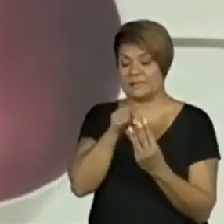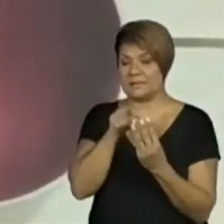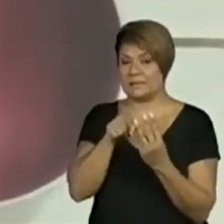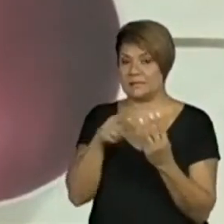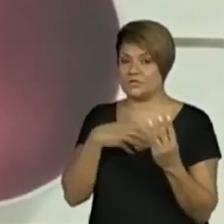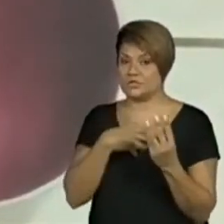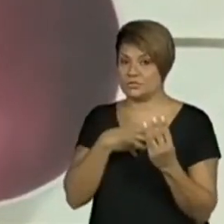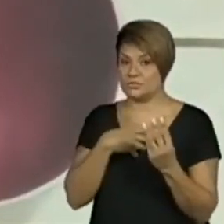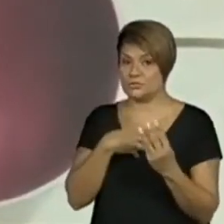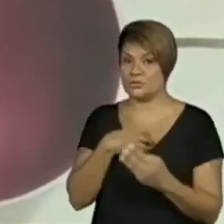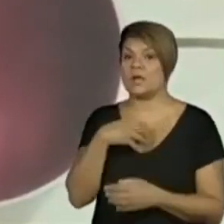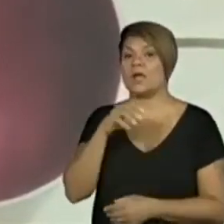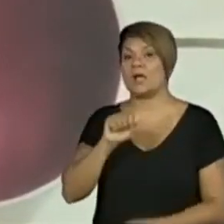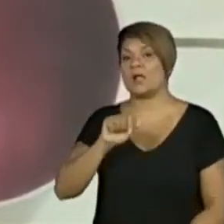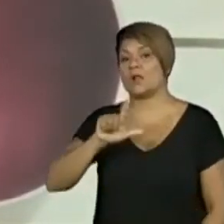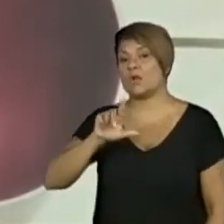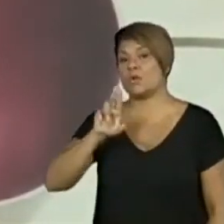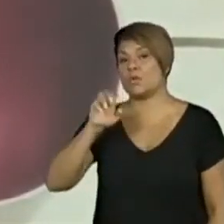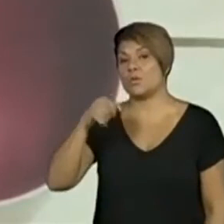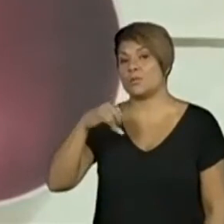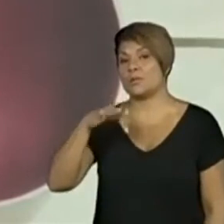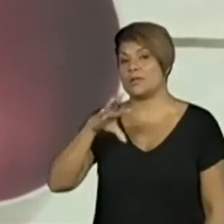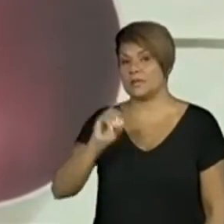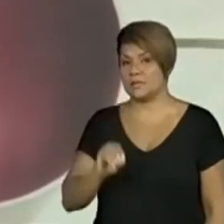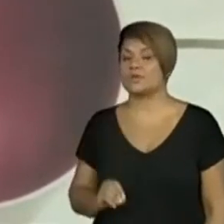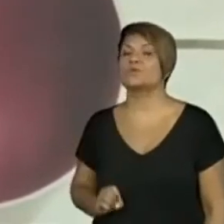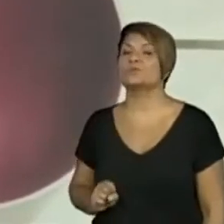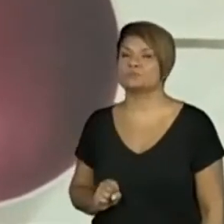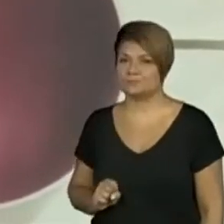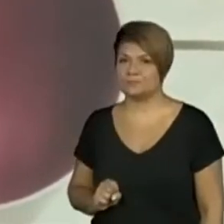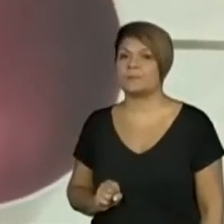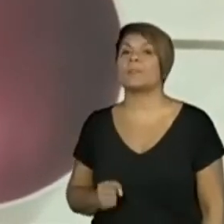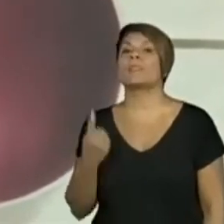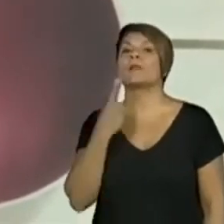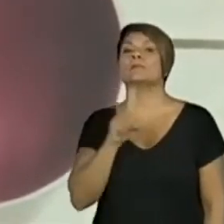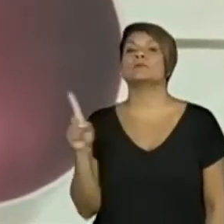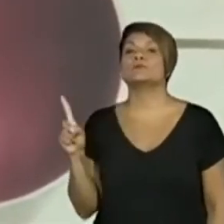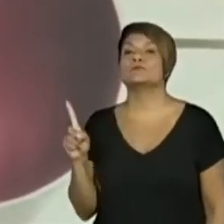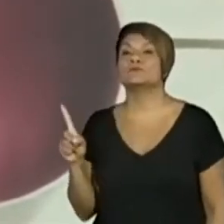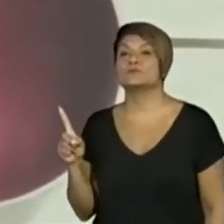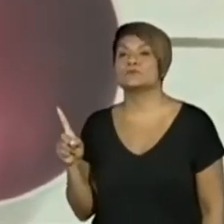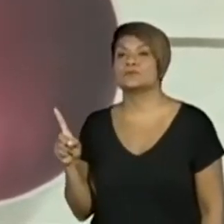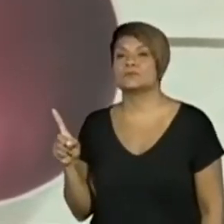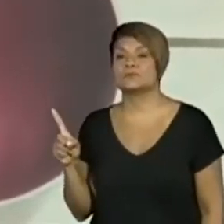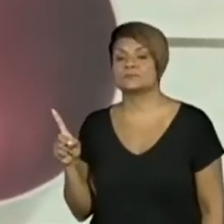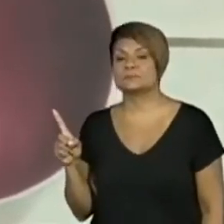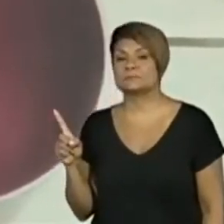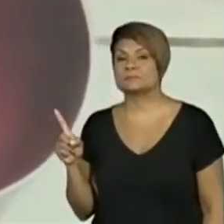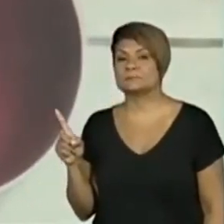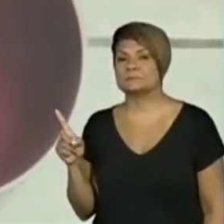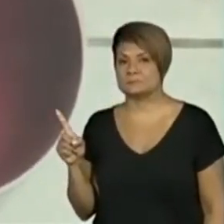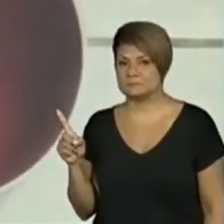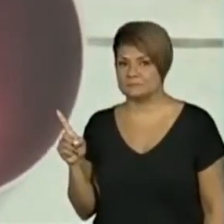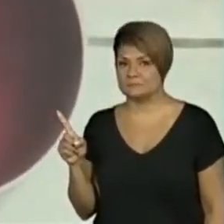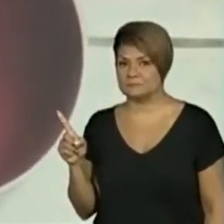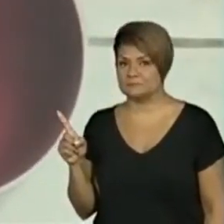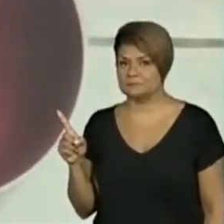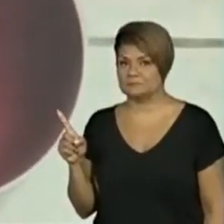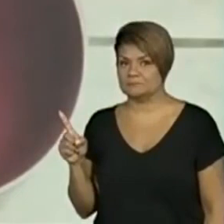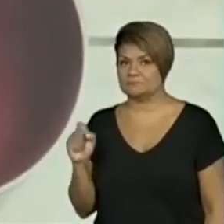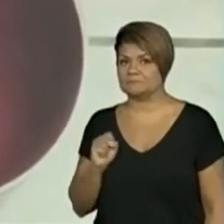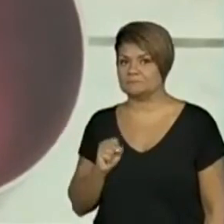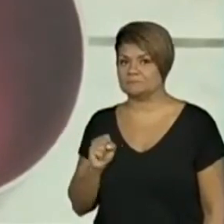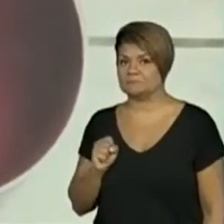perguntei primeiro alumínio professora região muito bem alumínio e por último é o último